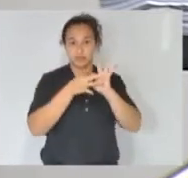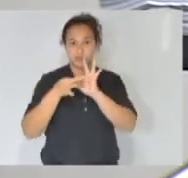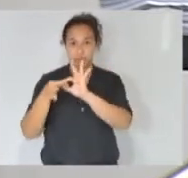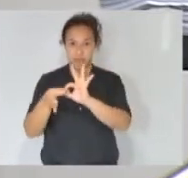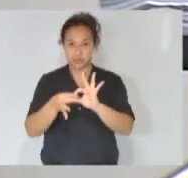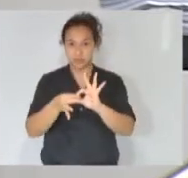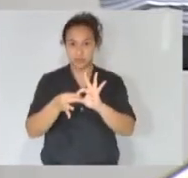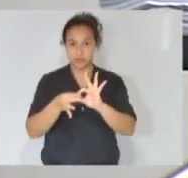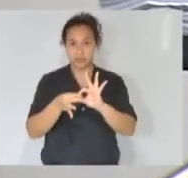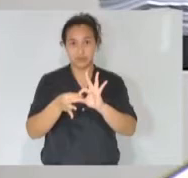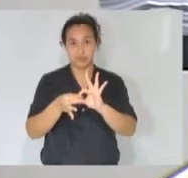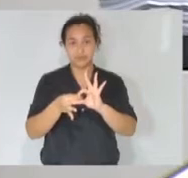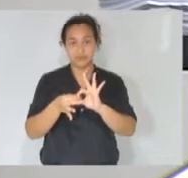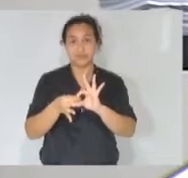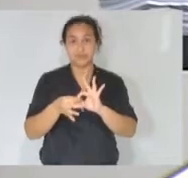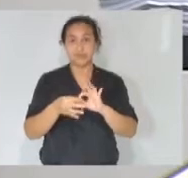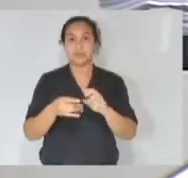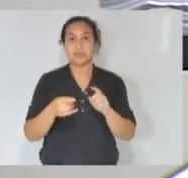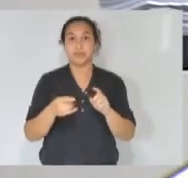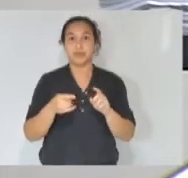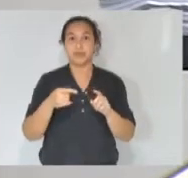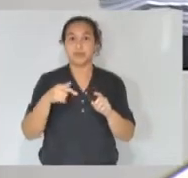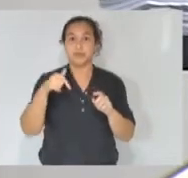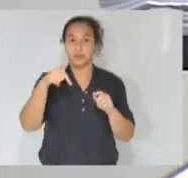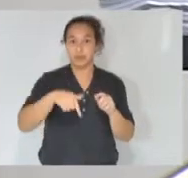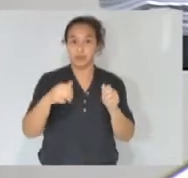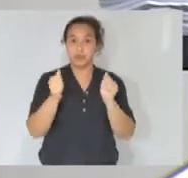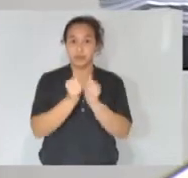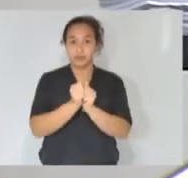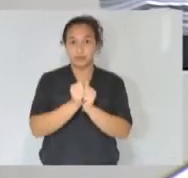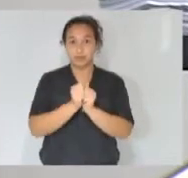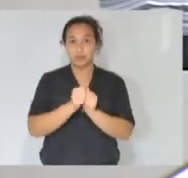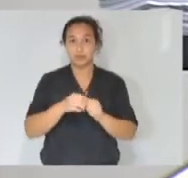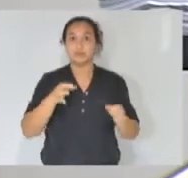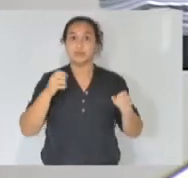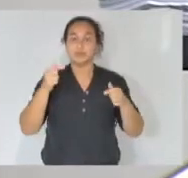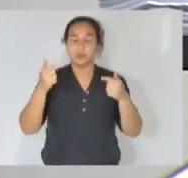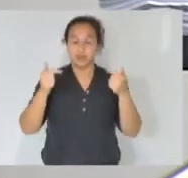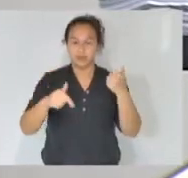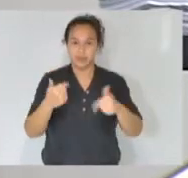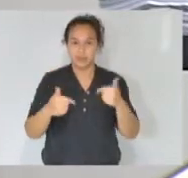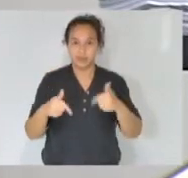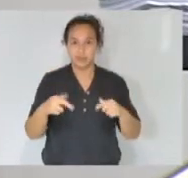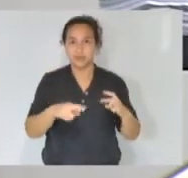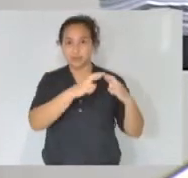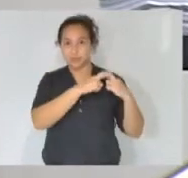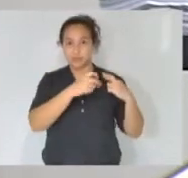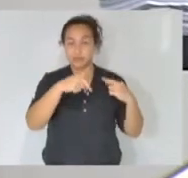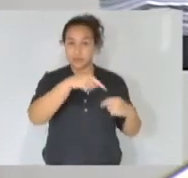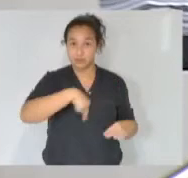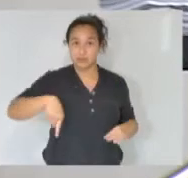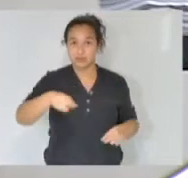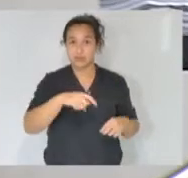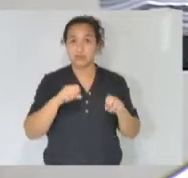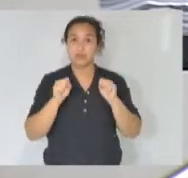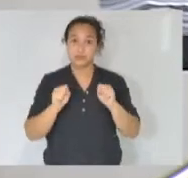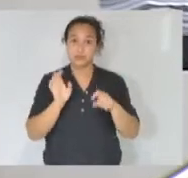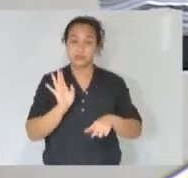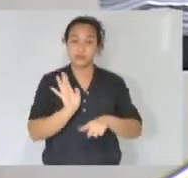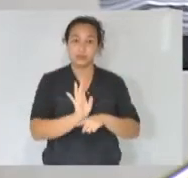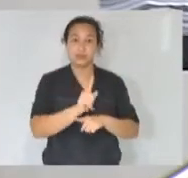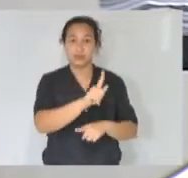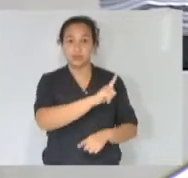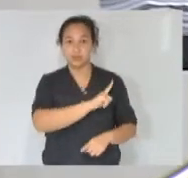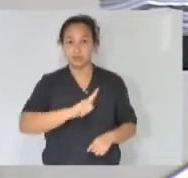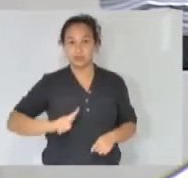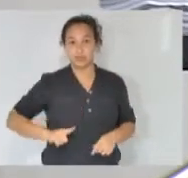onde, através do parlamento, é uma das nossas funções, possamos ajudar o nosso governador do estado